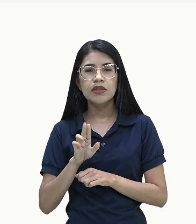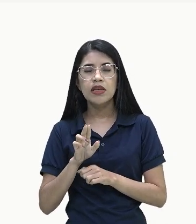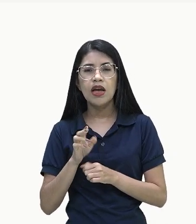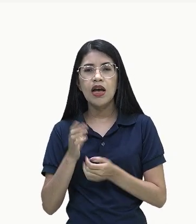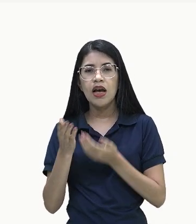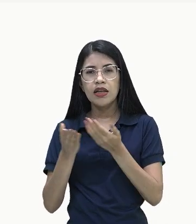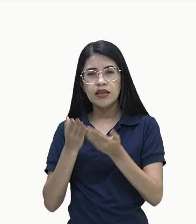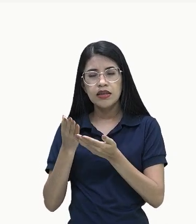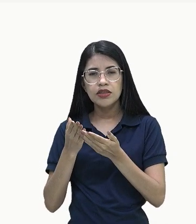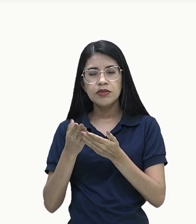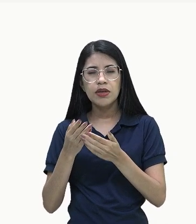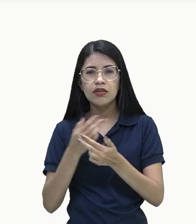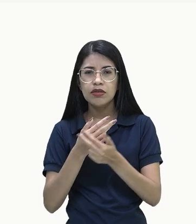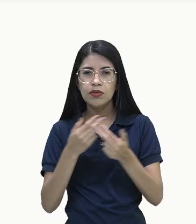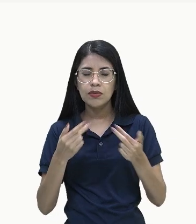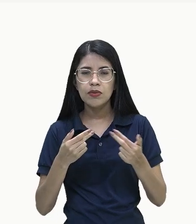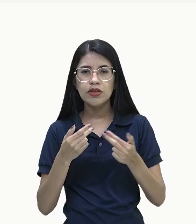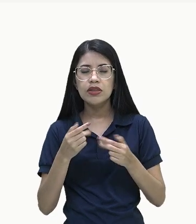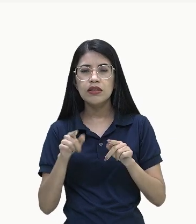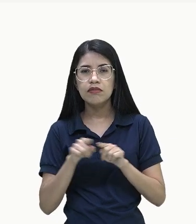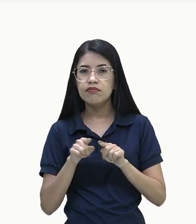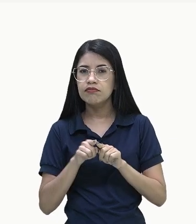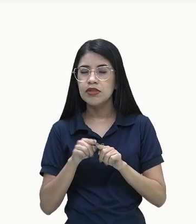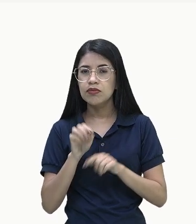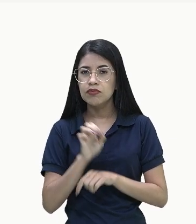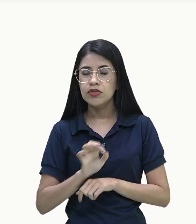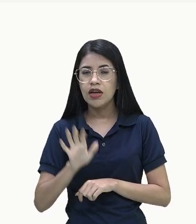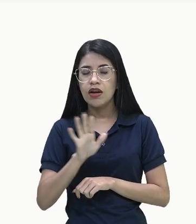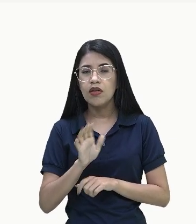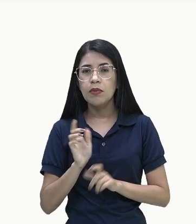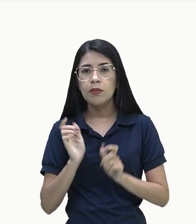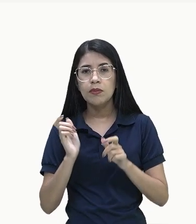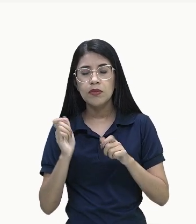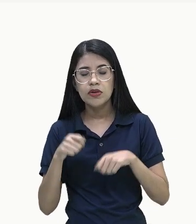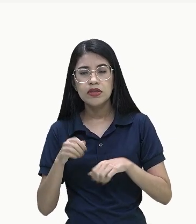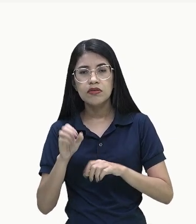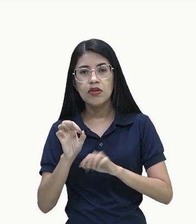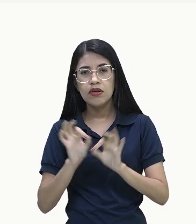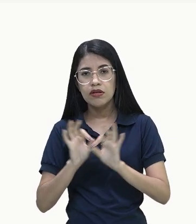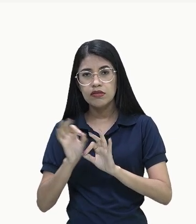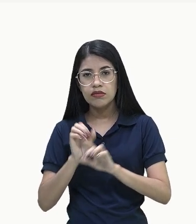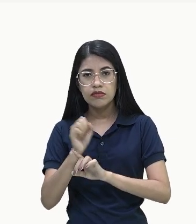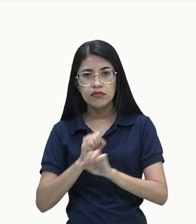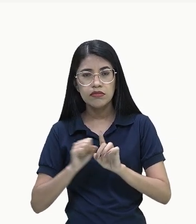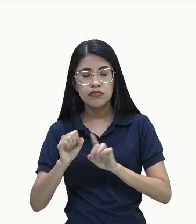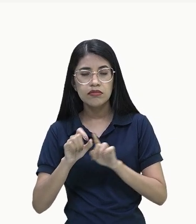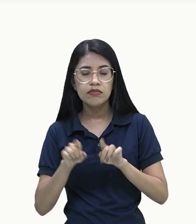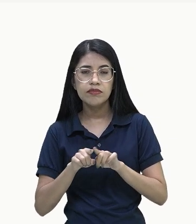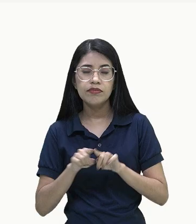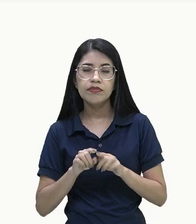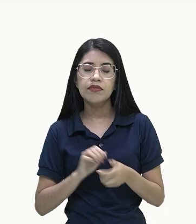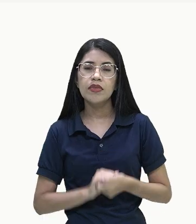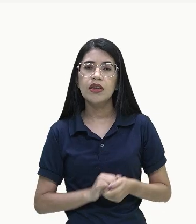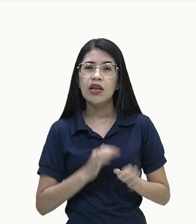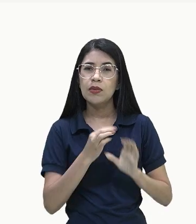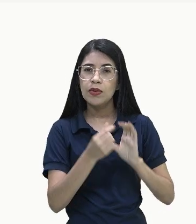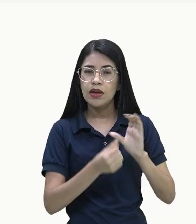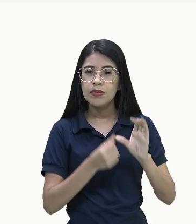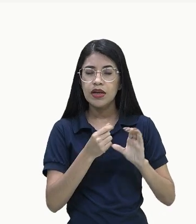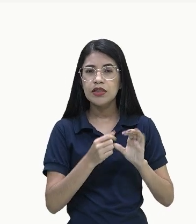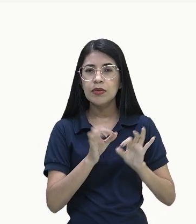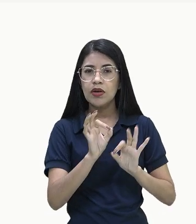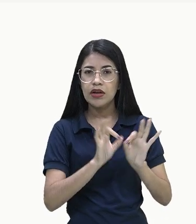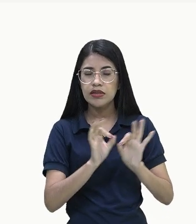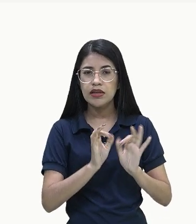serviços de uma forma geral. E organiza também a própria sociedade, né? No modo de produção capitalista, a gente tem a sociedade organizada